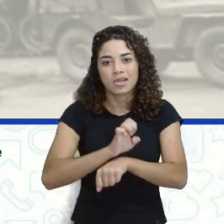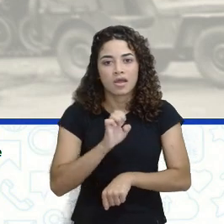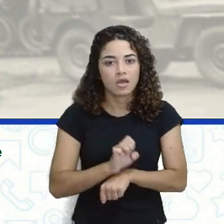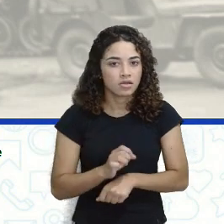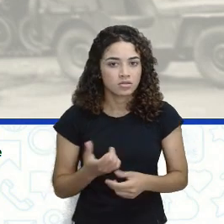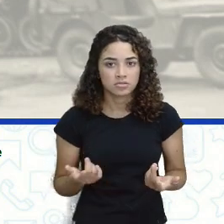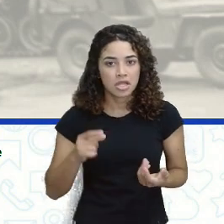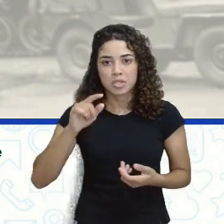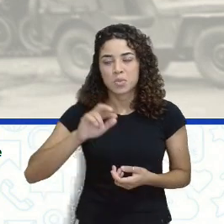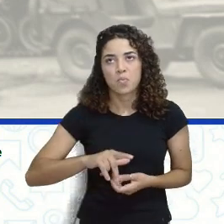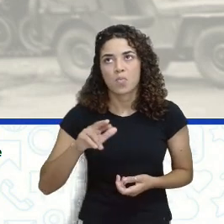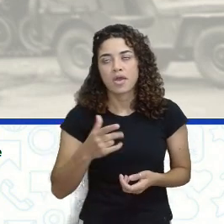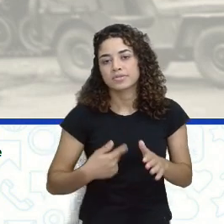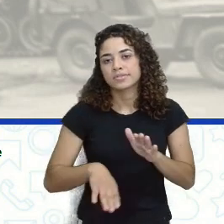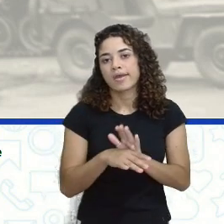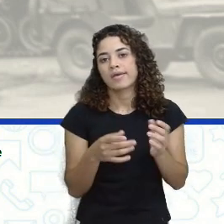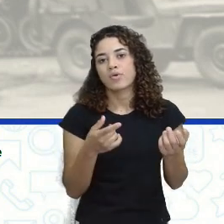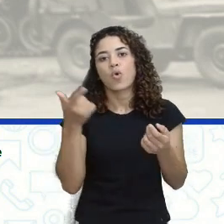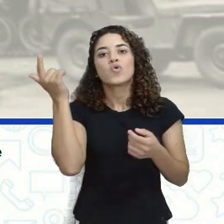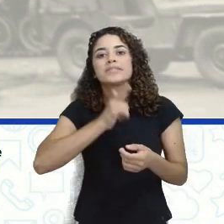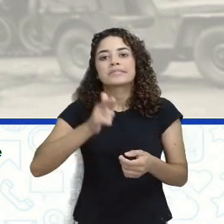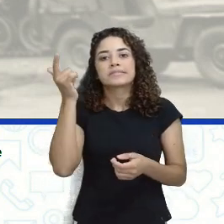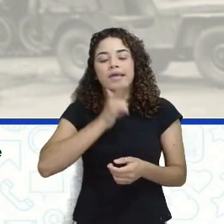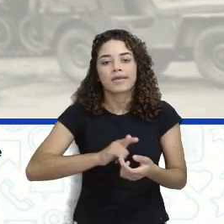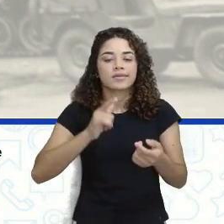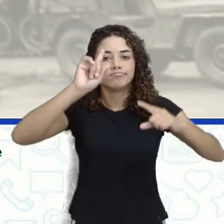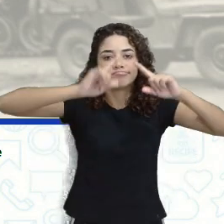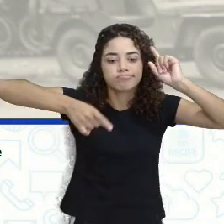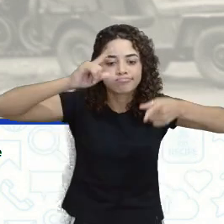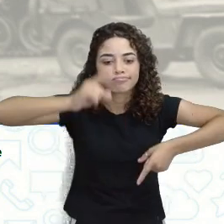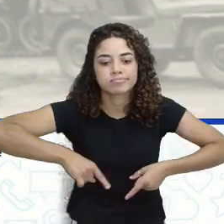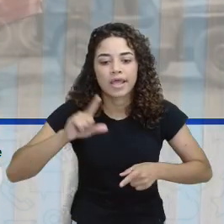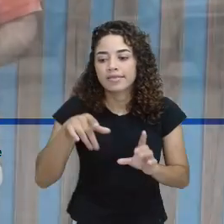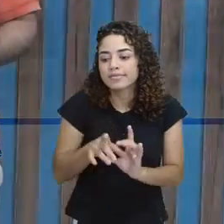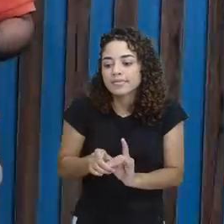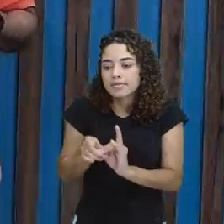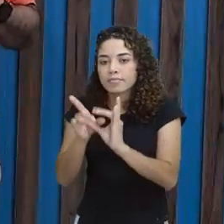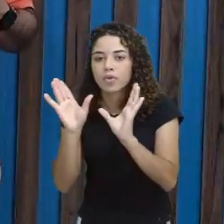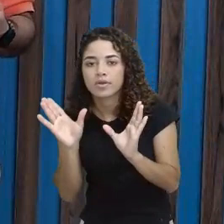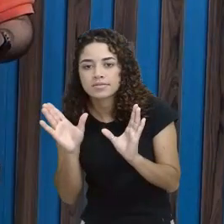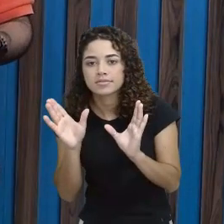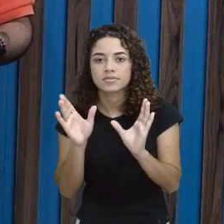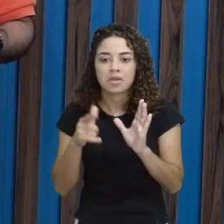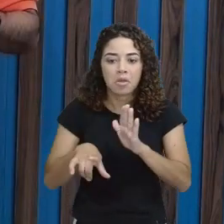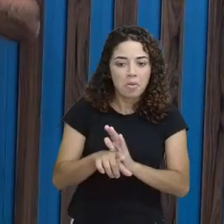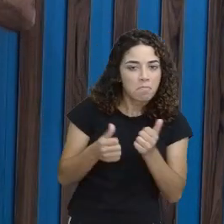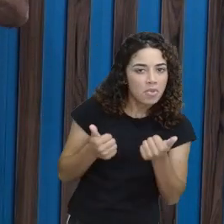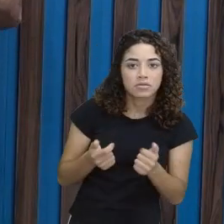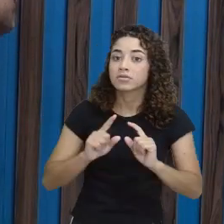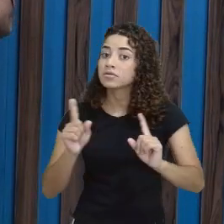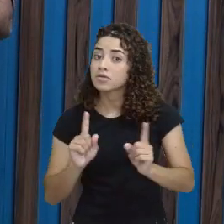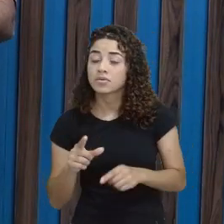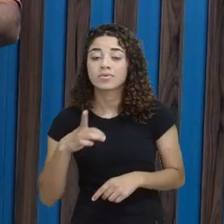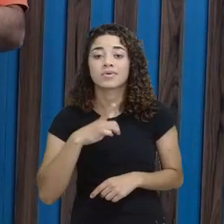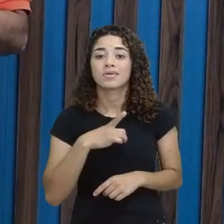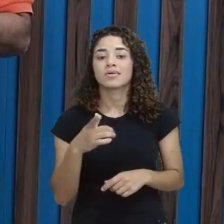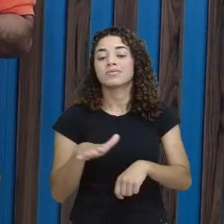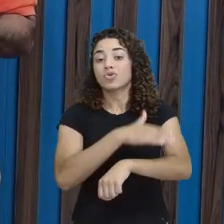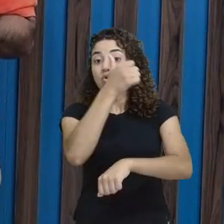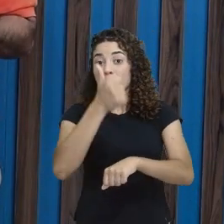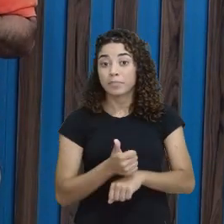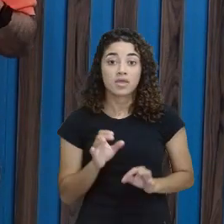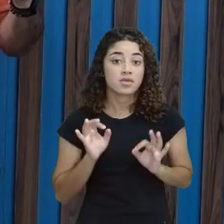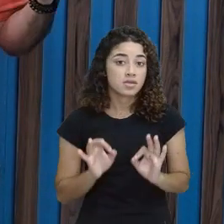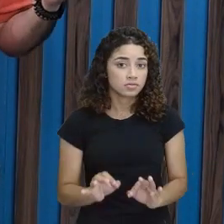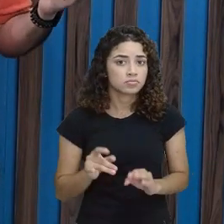eles não chegam ao poder pelas vias democráticas, eles chegam ao poder por um golpe de Estado. E isso é até uma questão